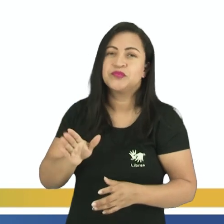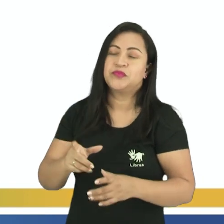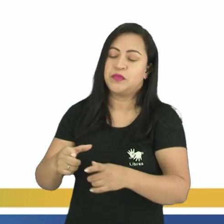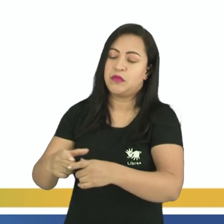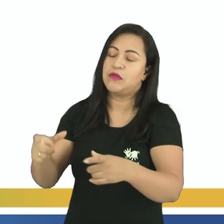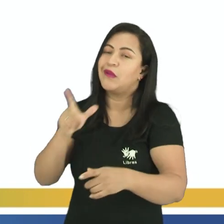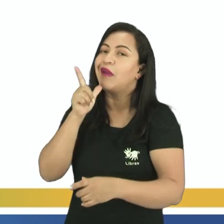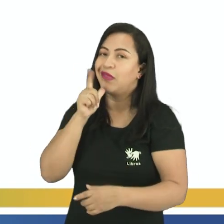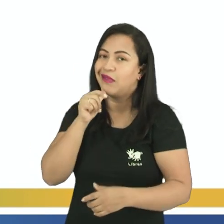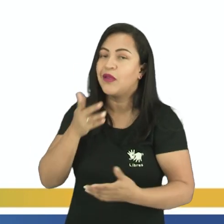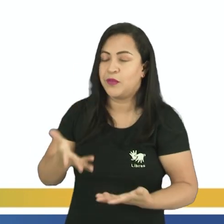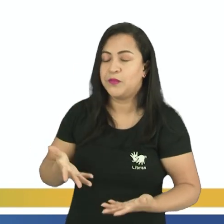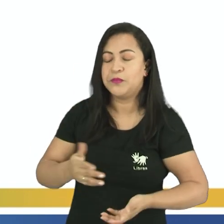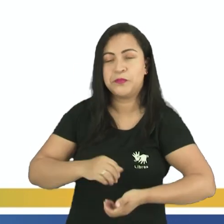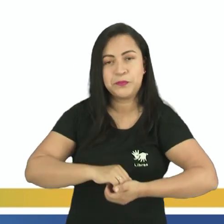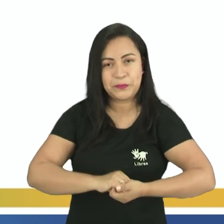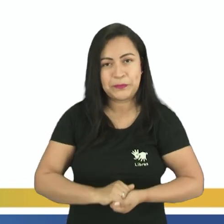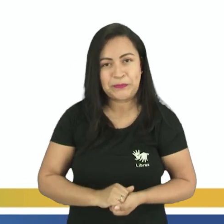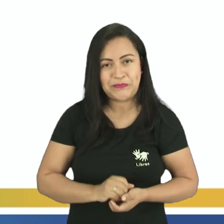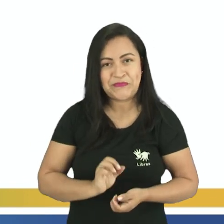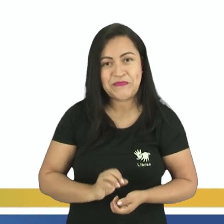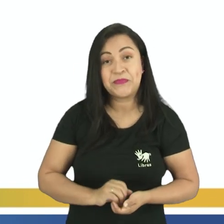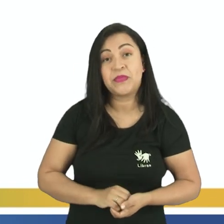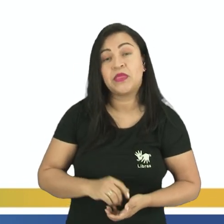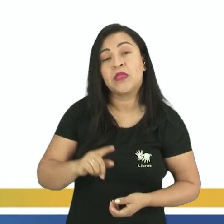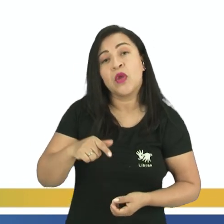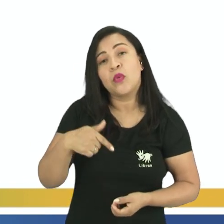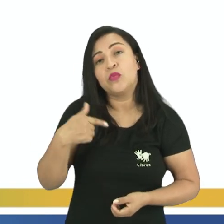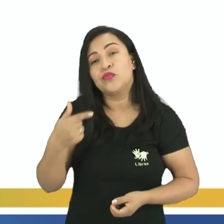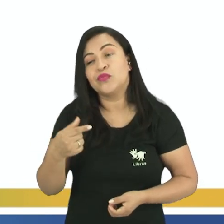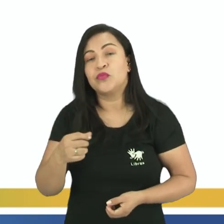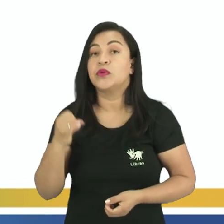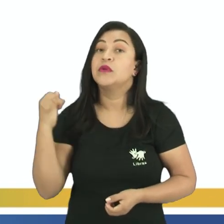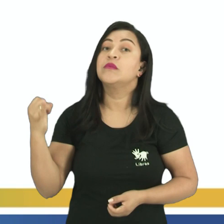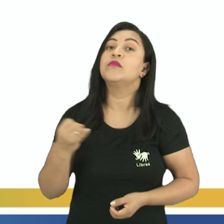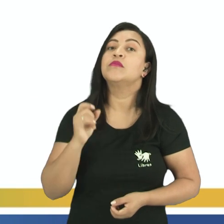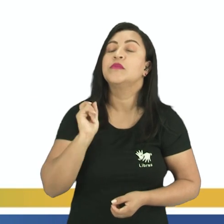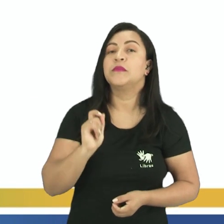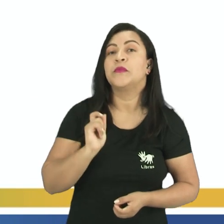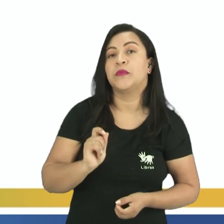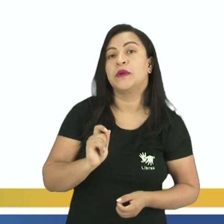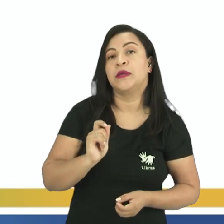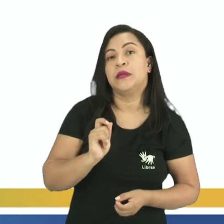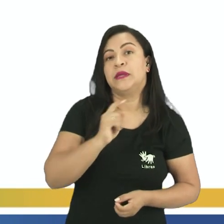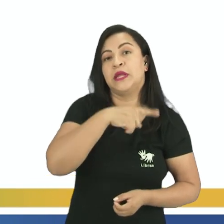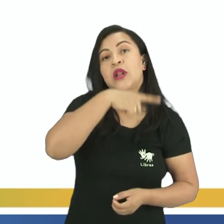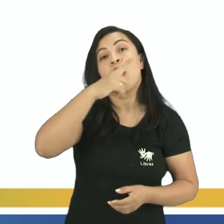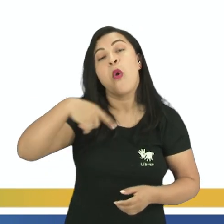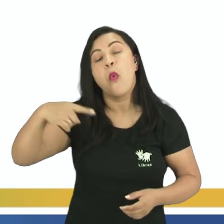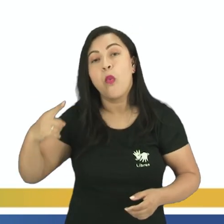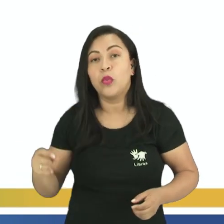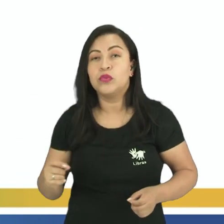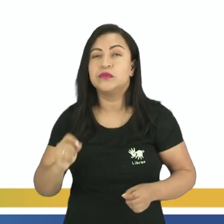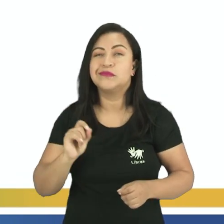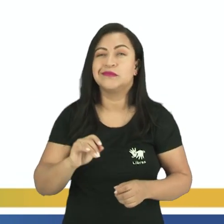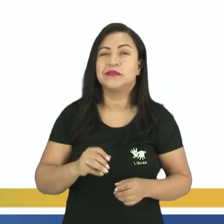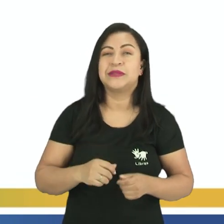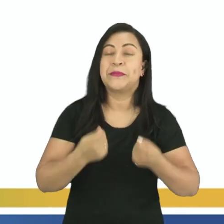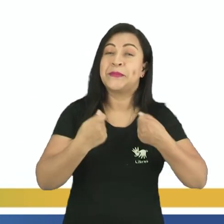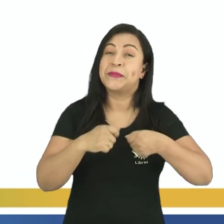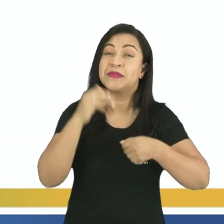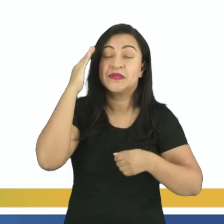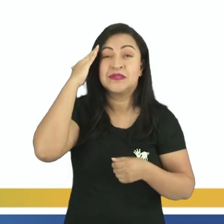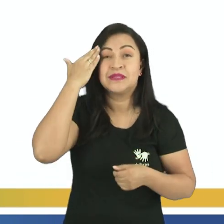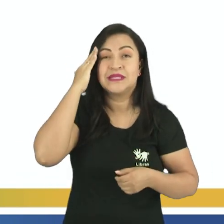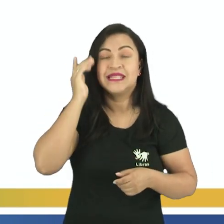meio líquido que é a superfície da água, tá? E outro ponto importante com relação às ondas, é necessário vocês saberem que não